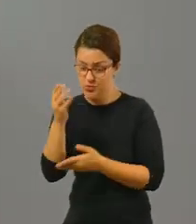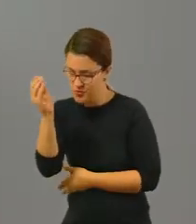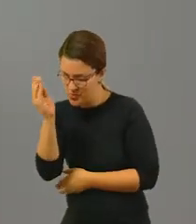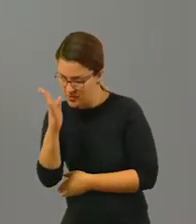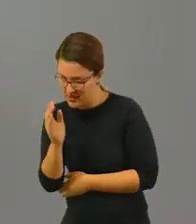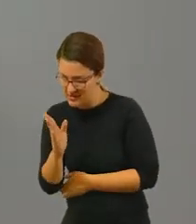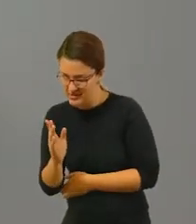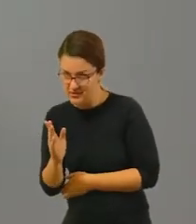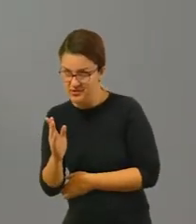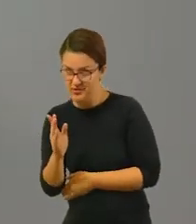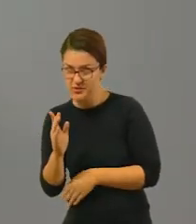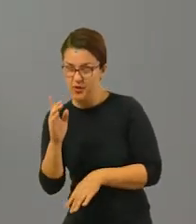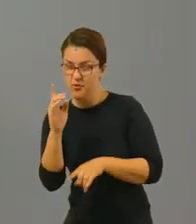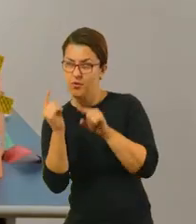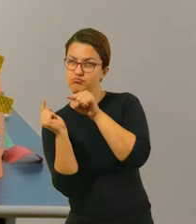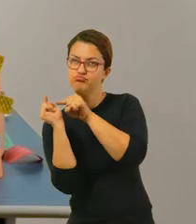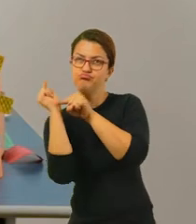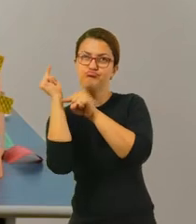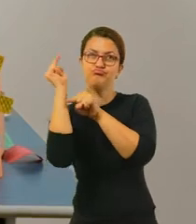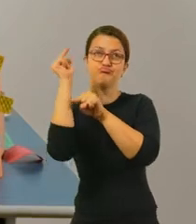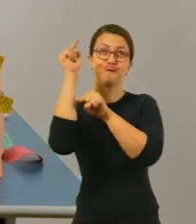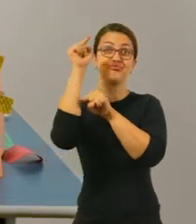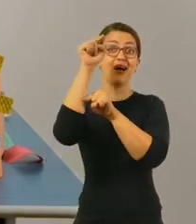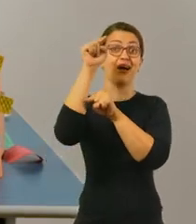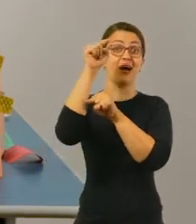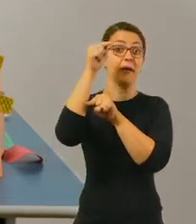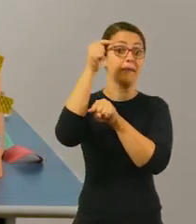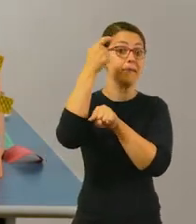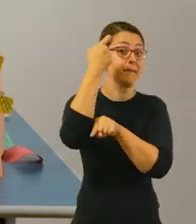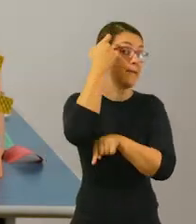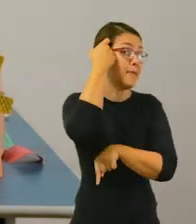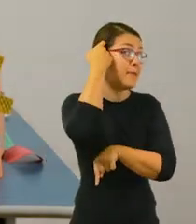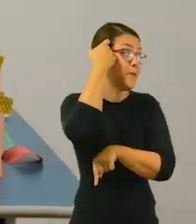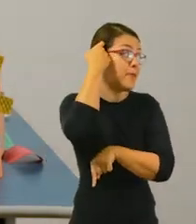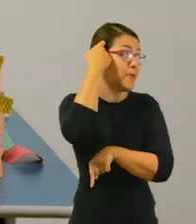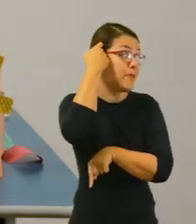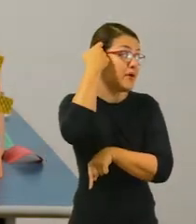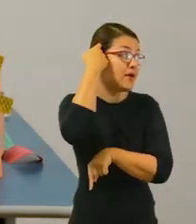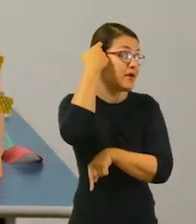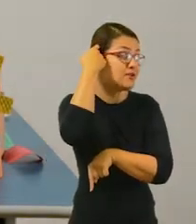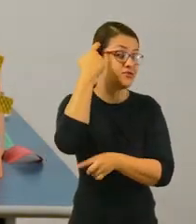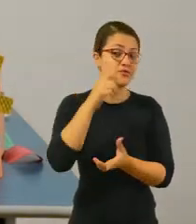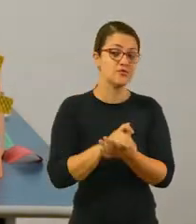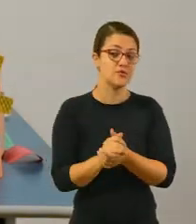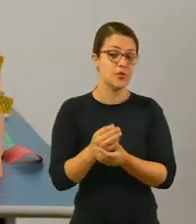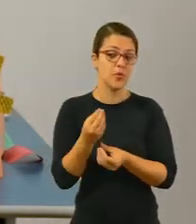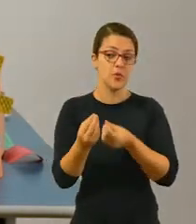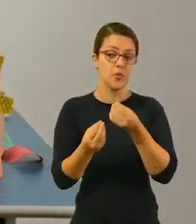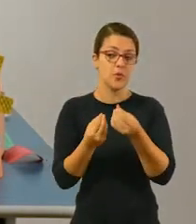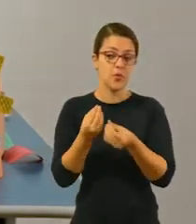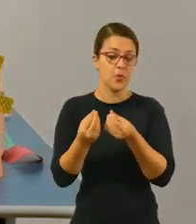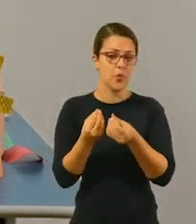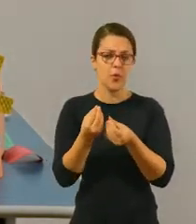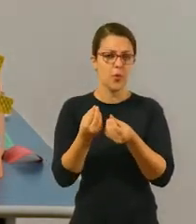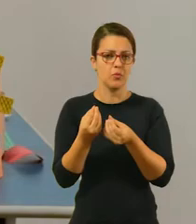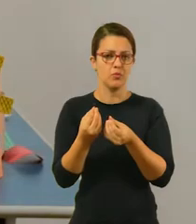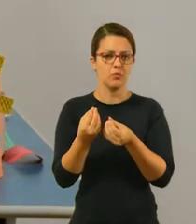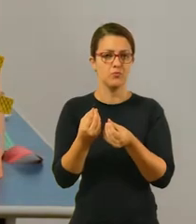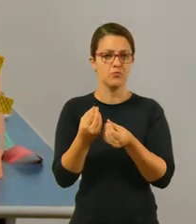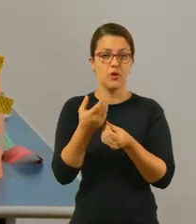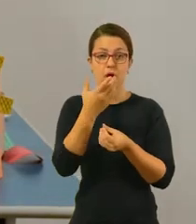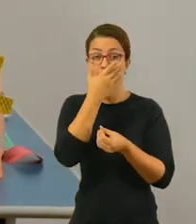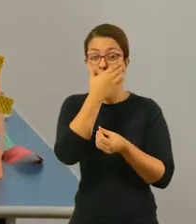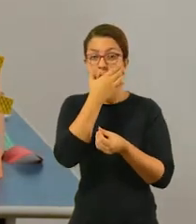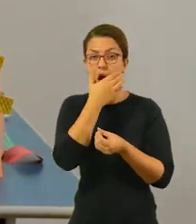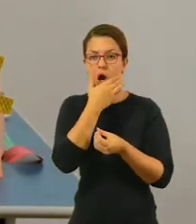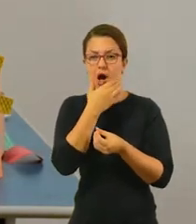Brasil rumo ao México. Lá, vamos confeccionar uma caveirinha. Essa caveirinha faz parte de uma